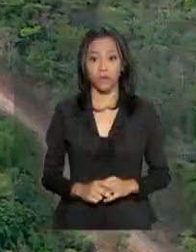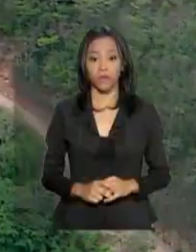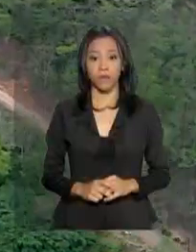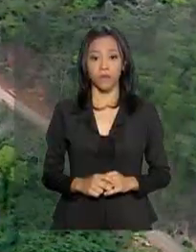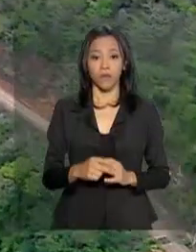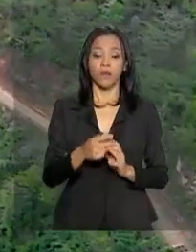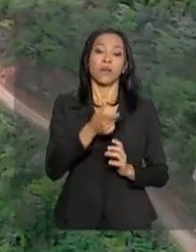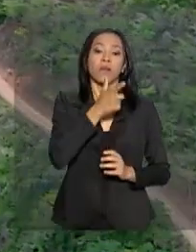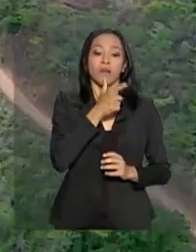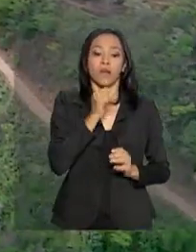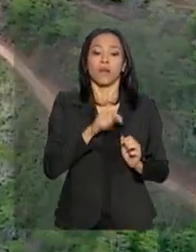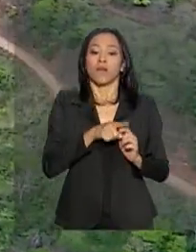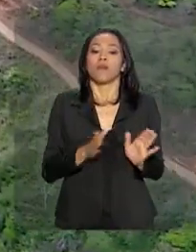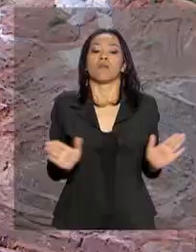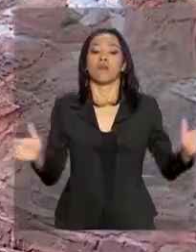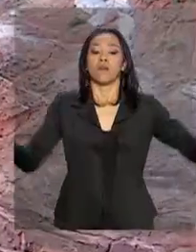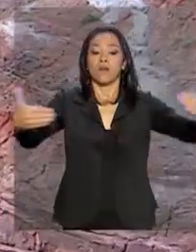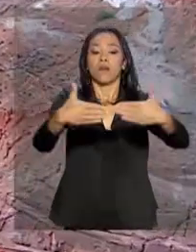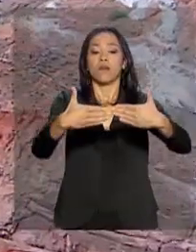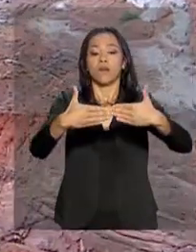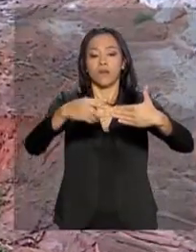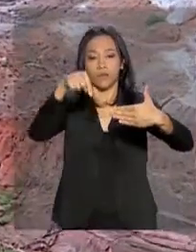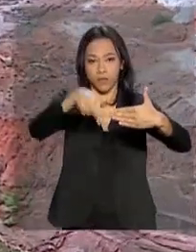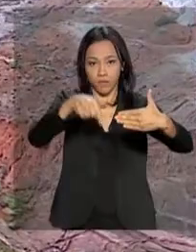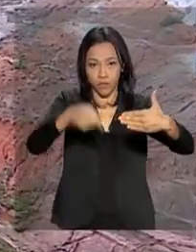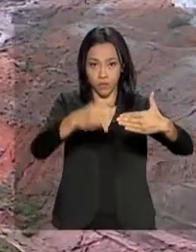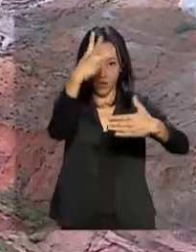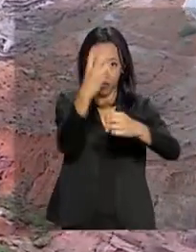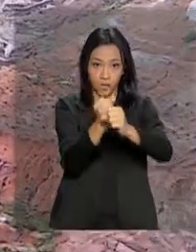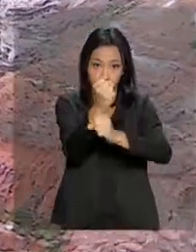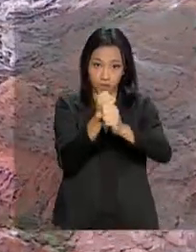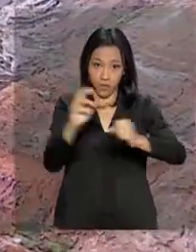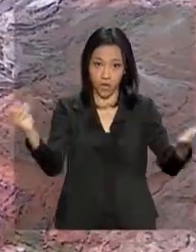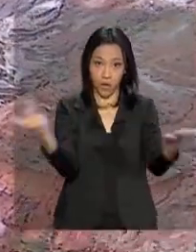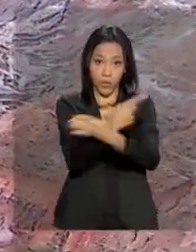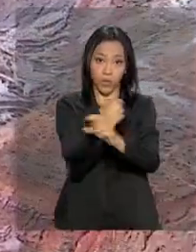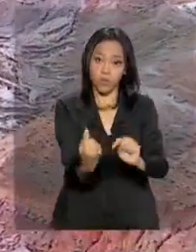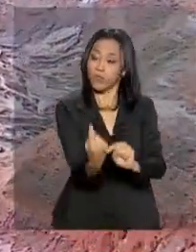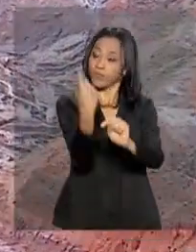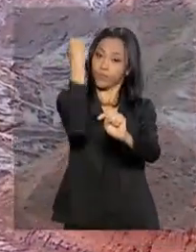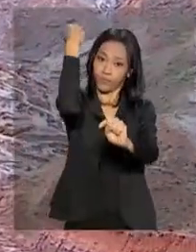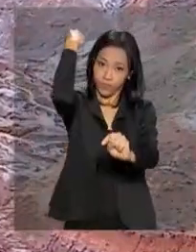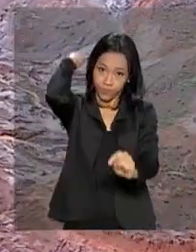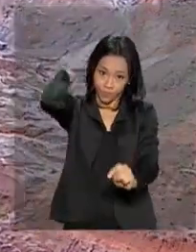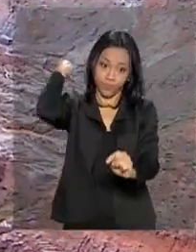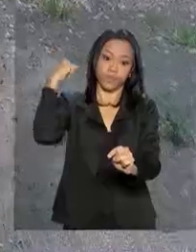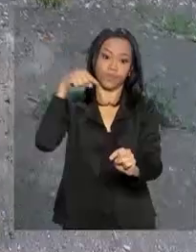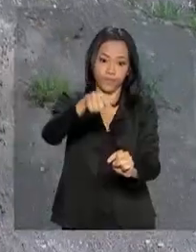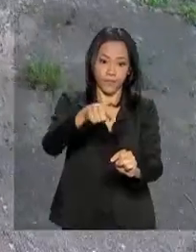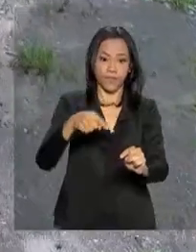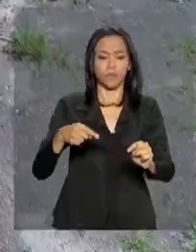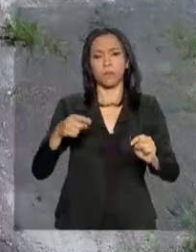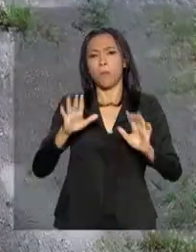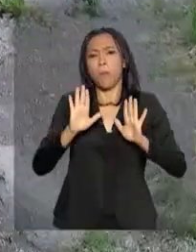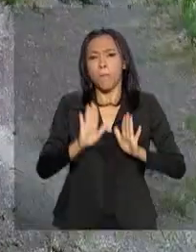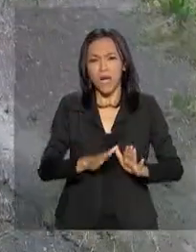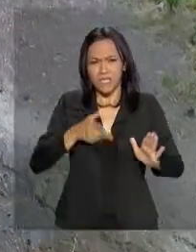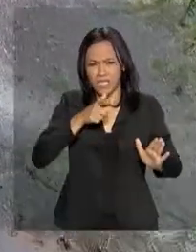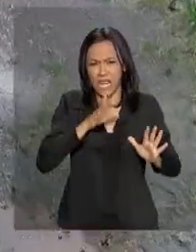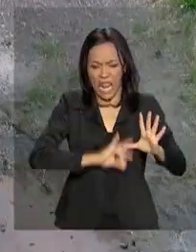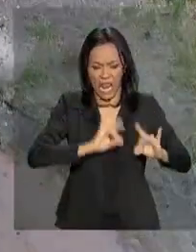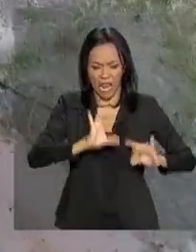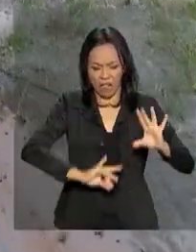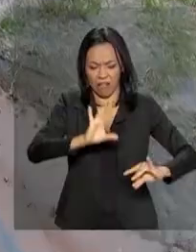A hidrelétrica continua parada. 3 anos se passaram desde o rompimento da barragem de Fundão, mas o rastro da